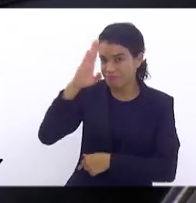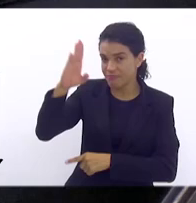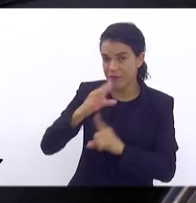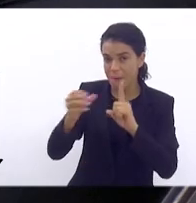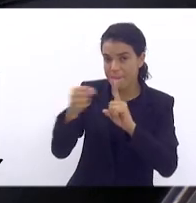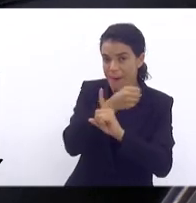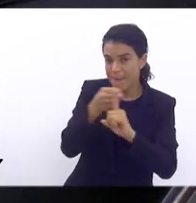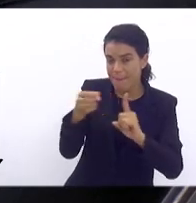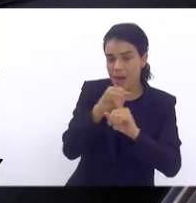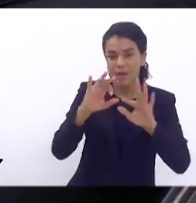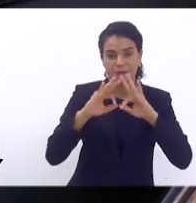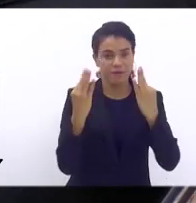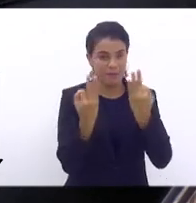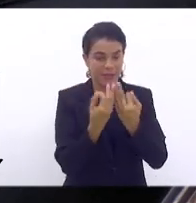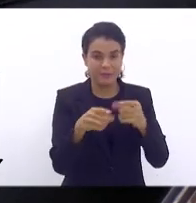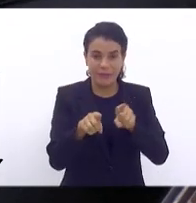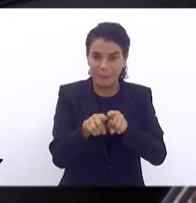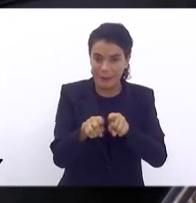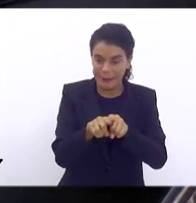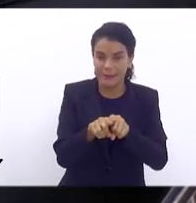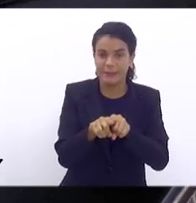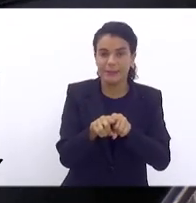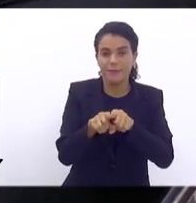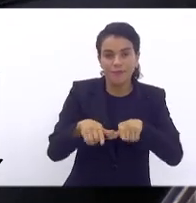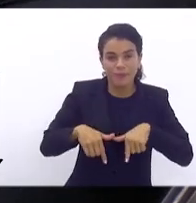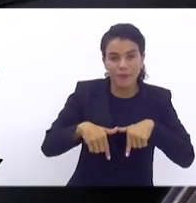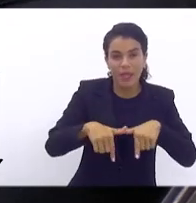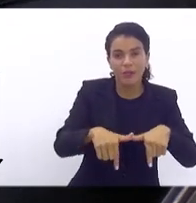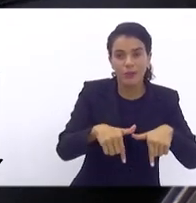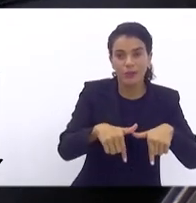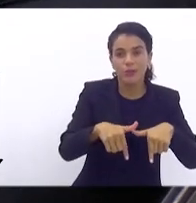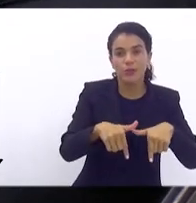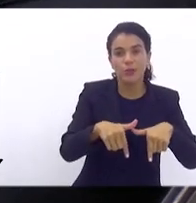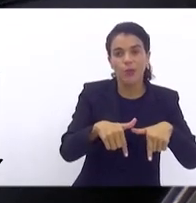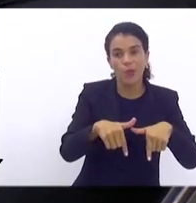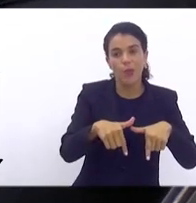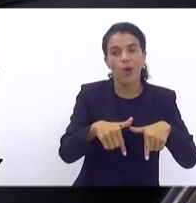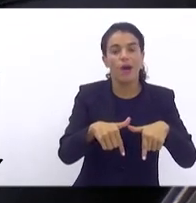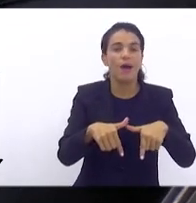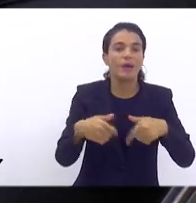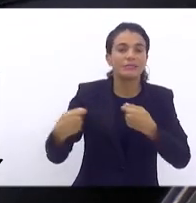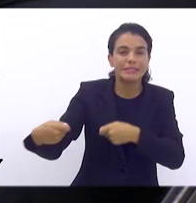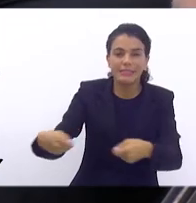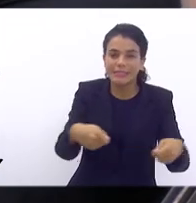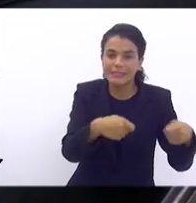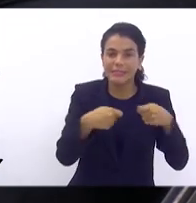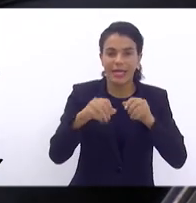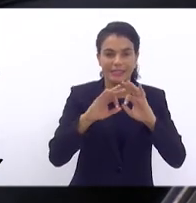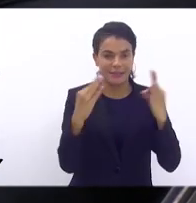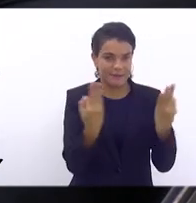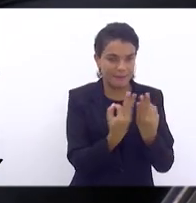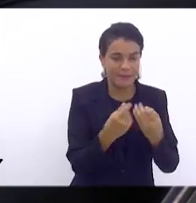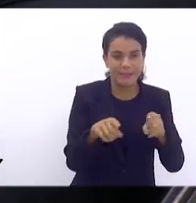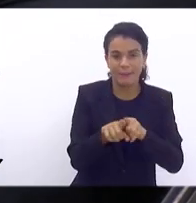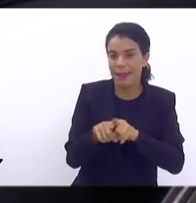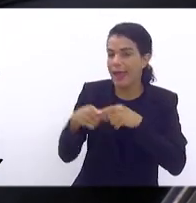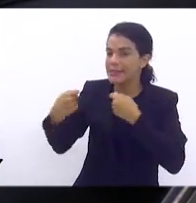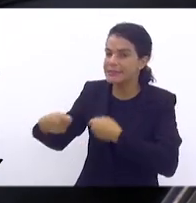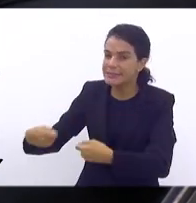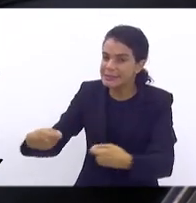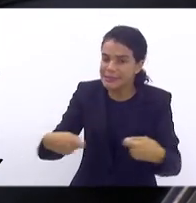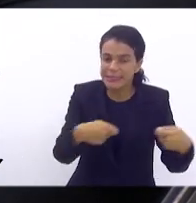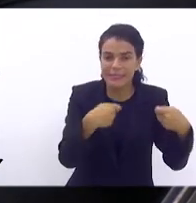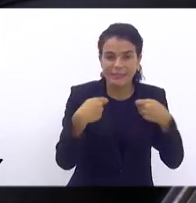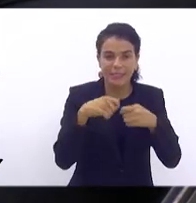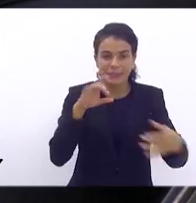violência doméstica familiar a gente distribui todas as demandas de família todas as demandas